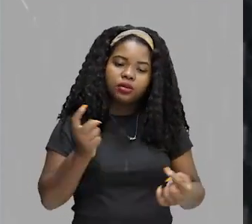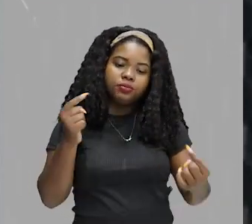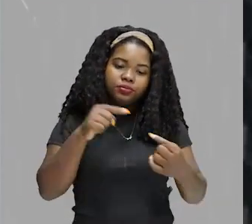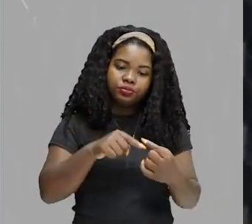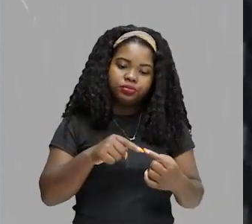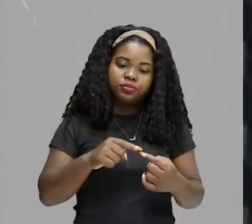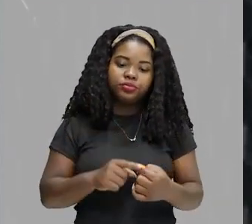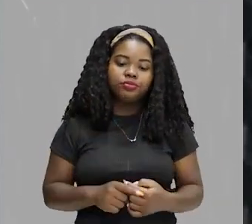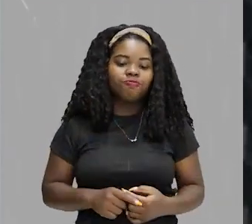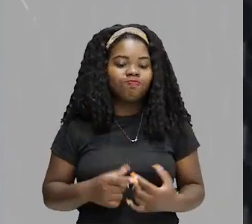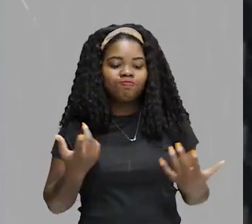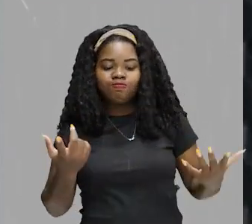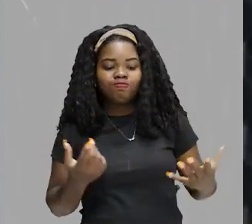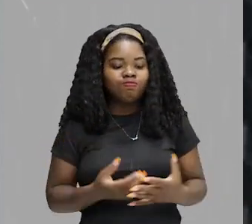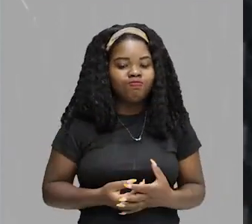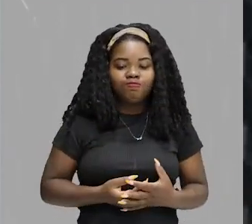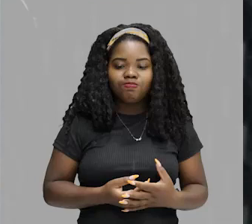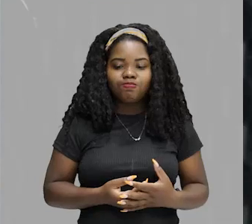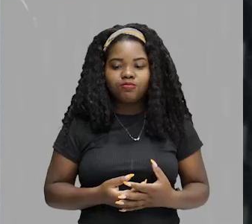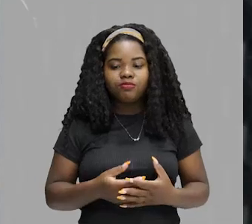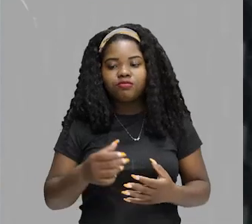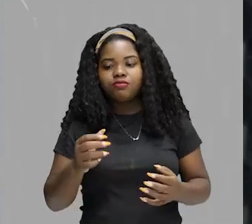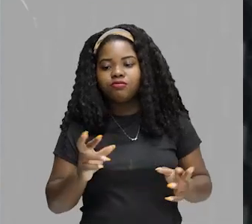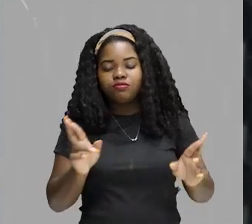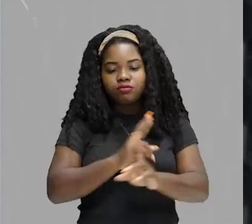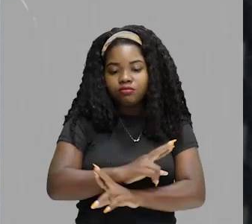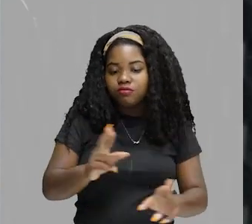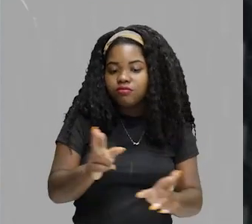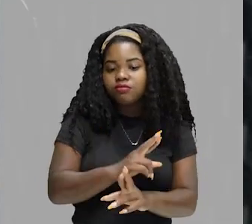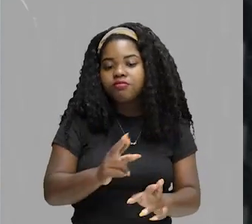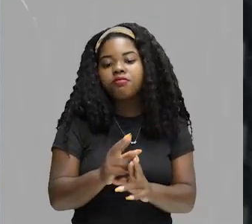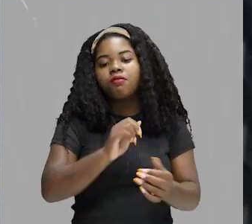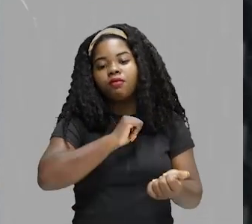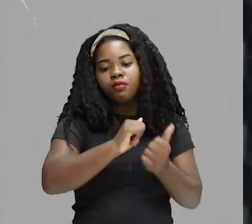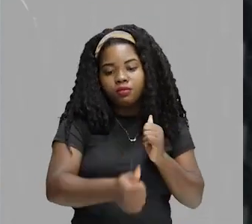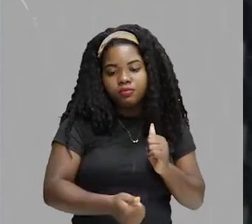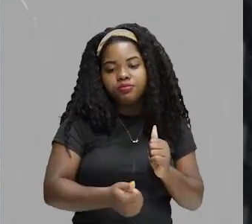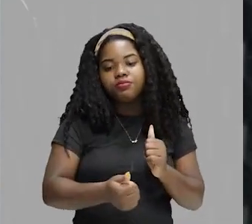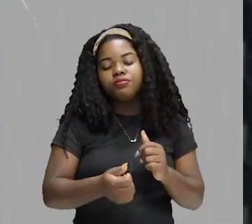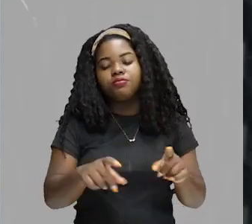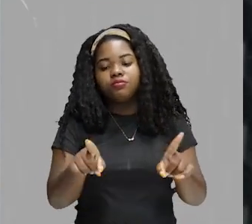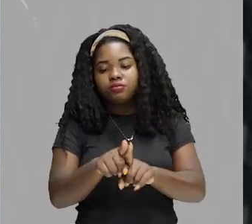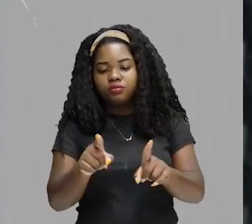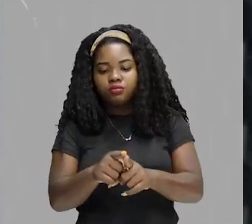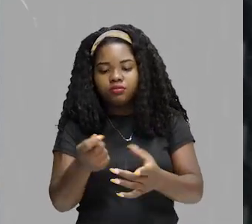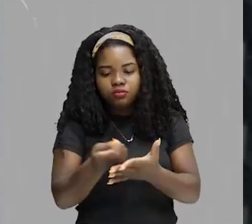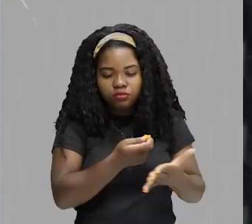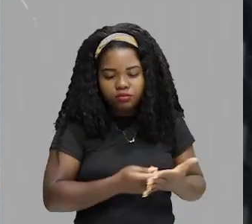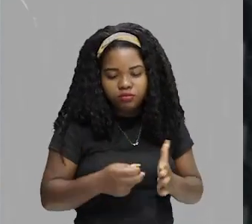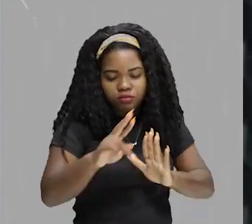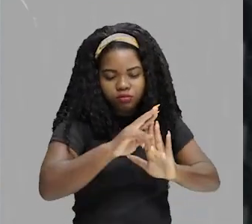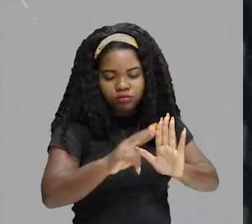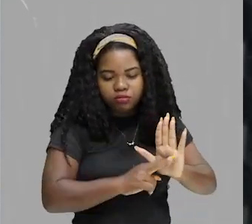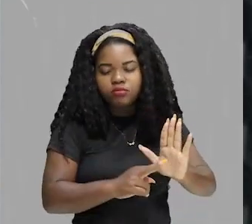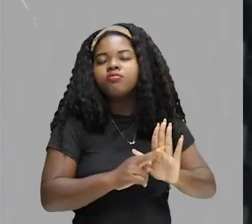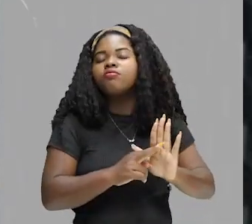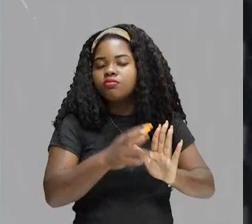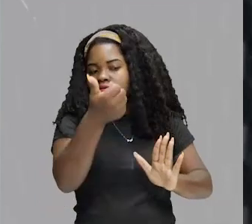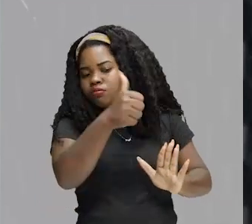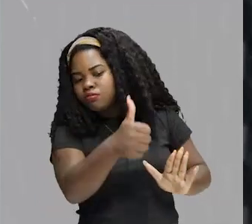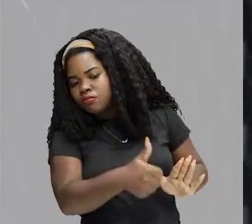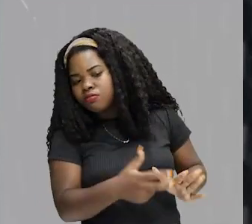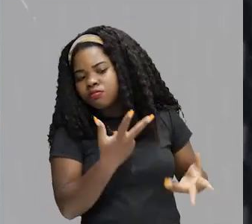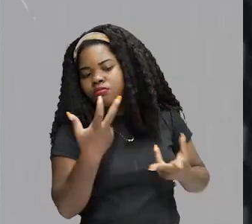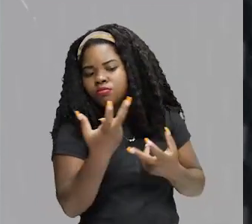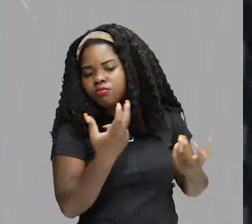na questão dos esportes, porque os esportes, as suas regras têm que ser ali bem fixas e rígidas, para que as análises sejam feitas